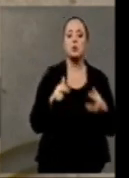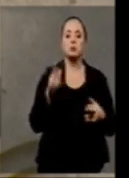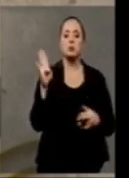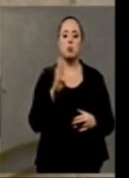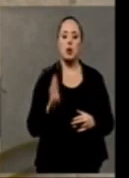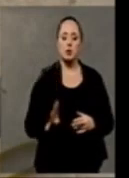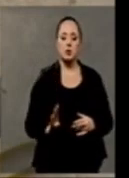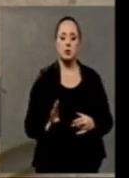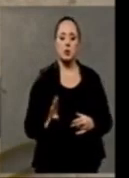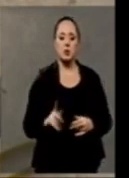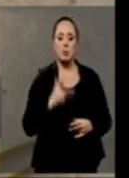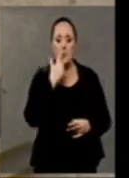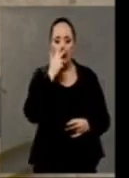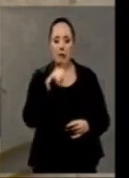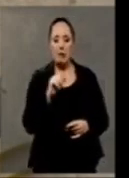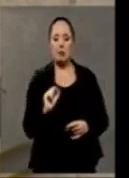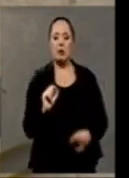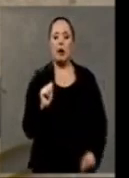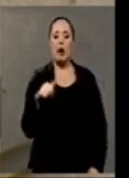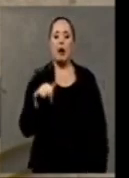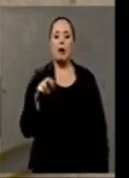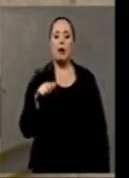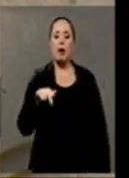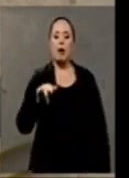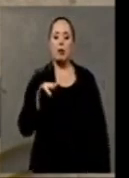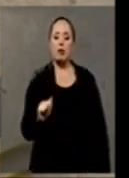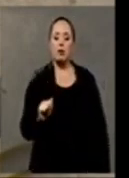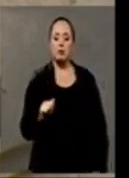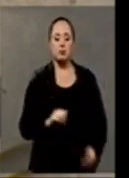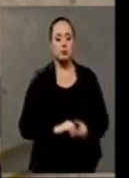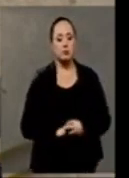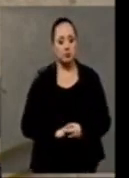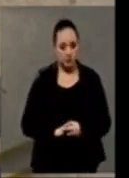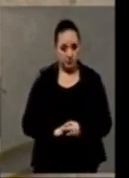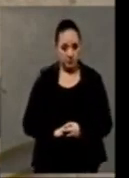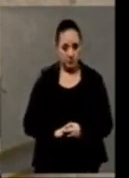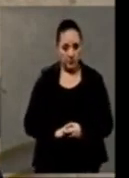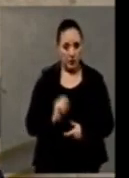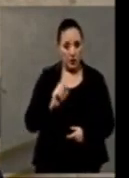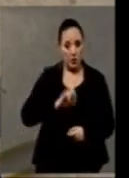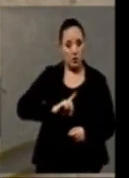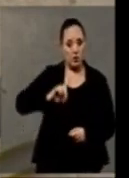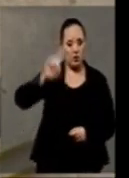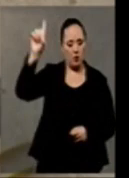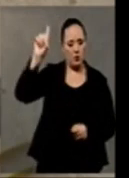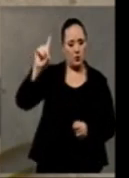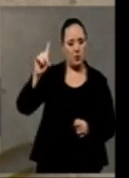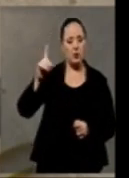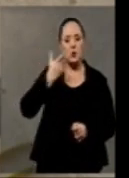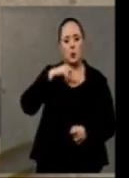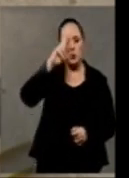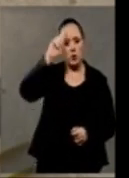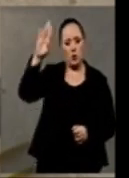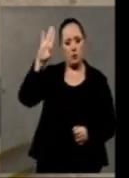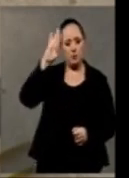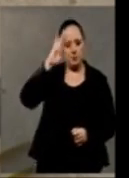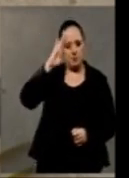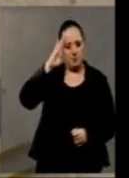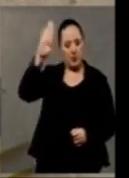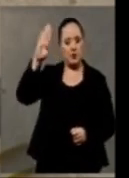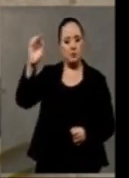torna uma mera anarquia que o grande arquiteto do universo e senhor dos exércitos